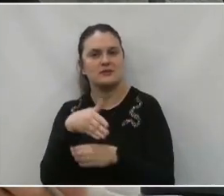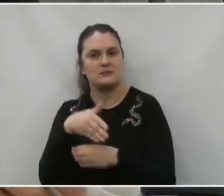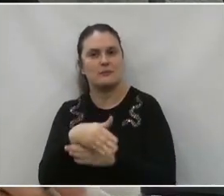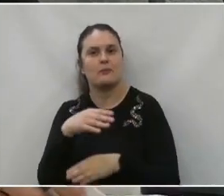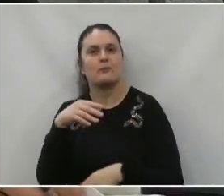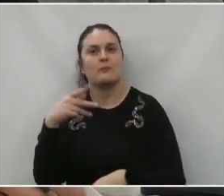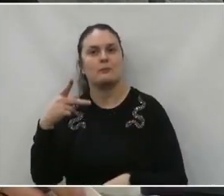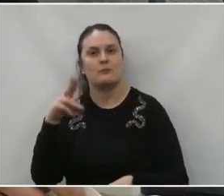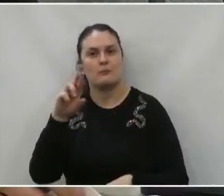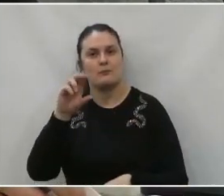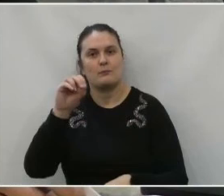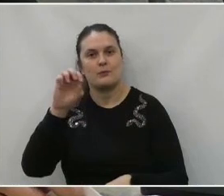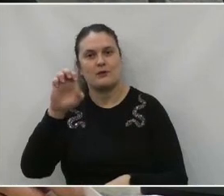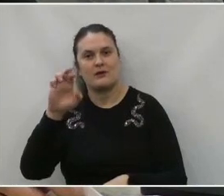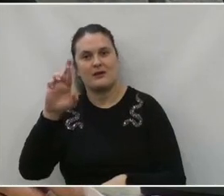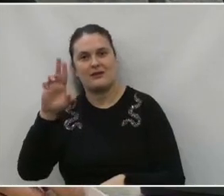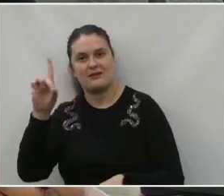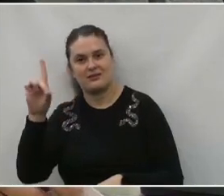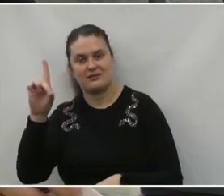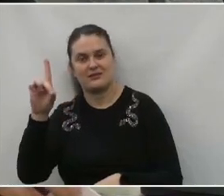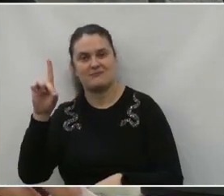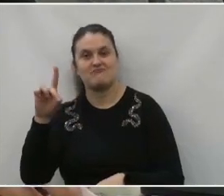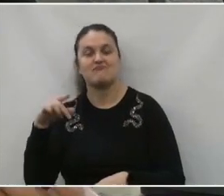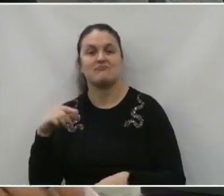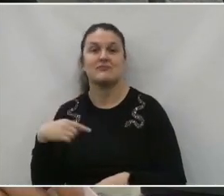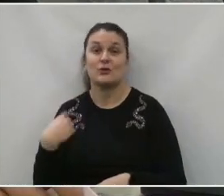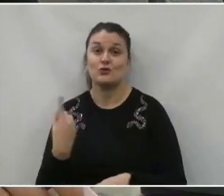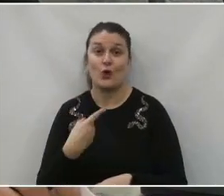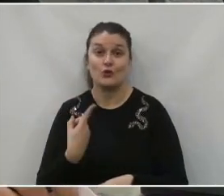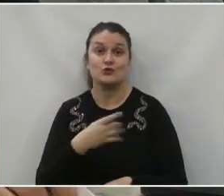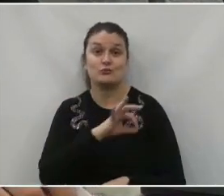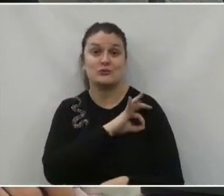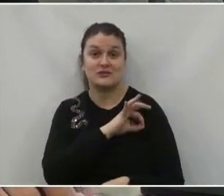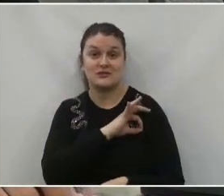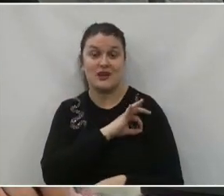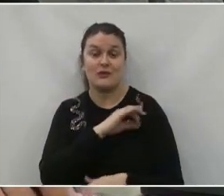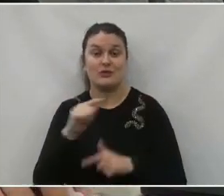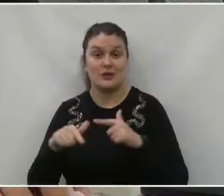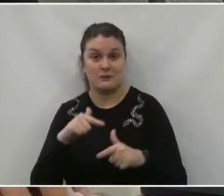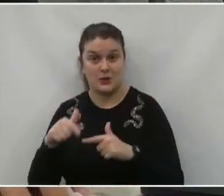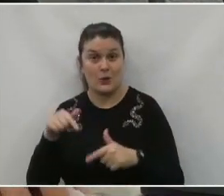PROERD nesses 20 anos aqui na cidade e